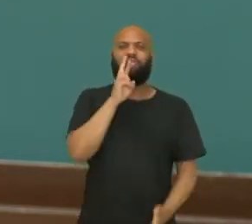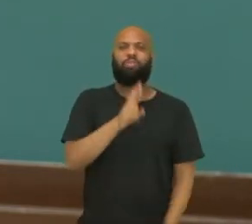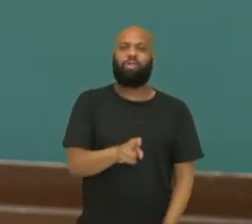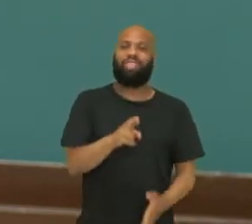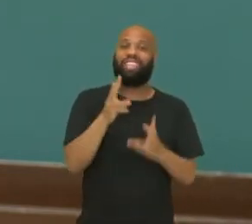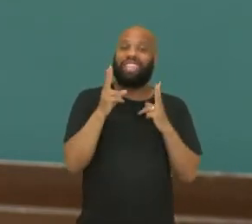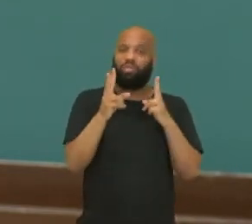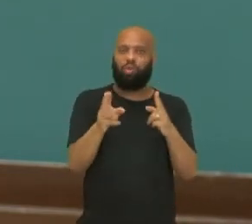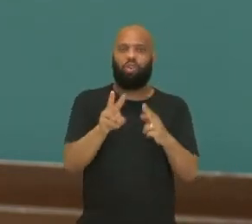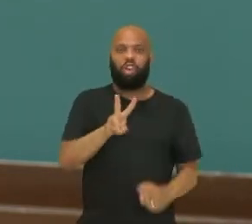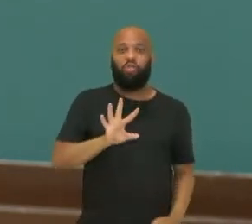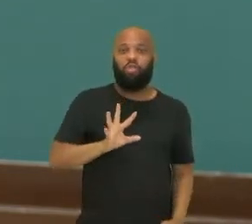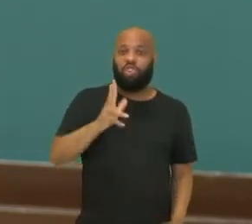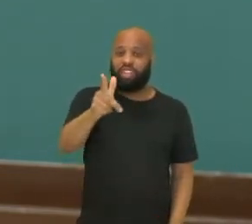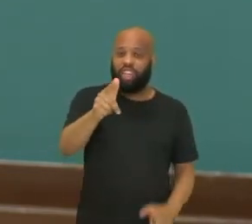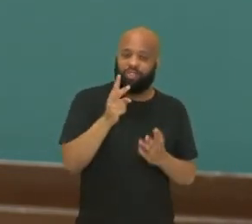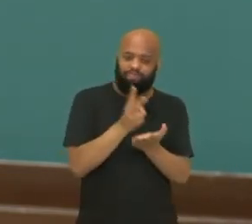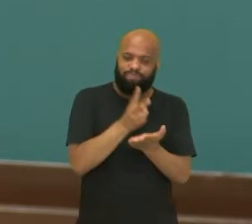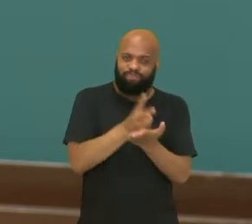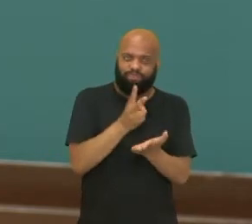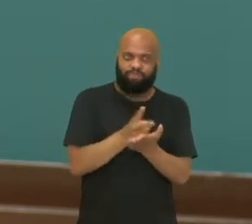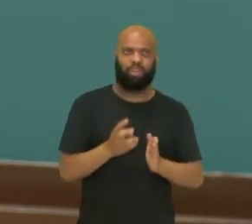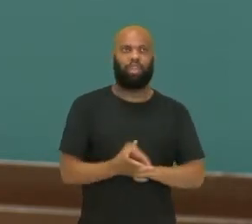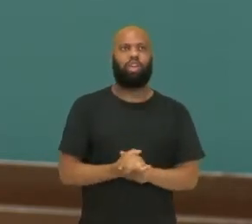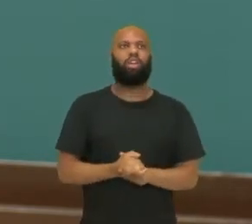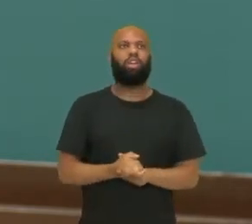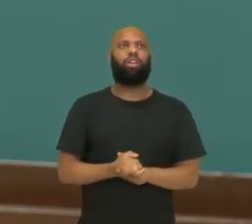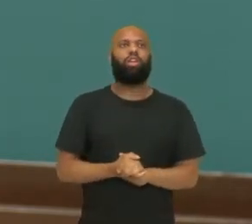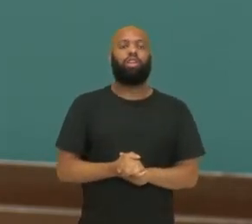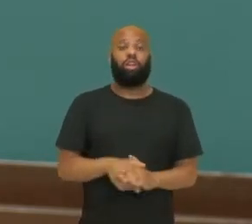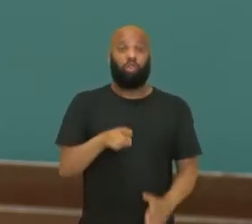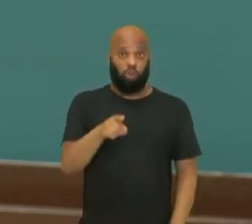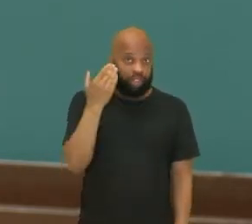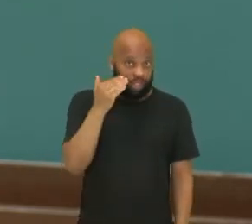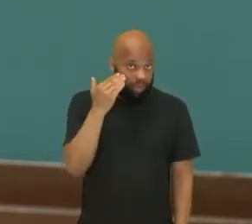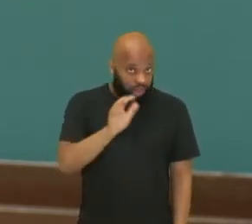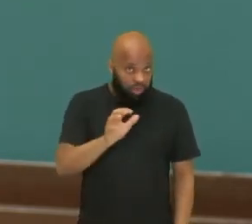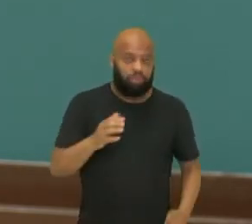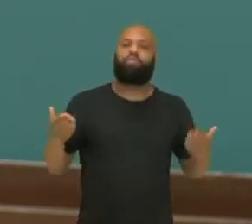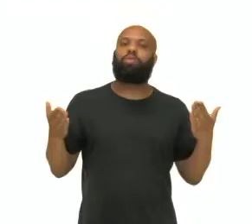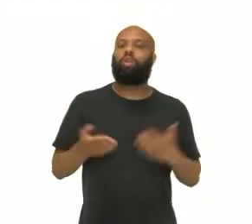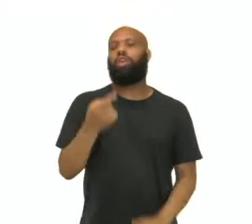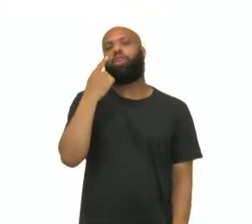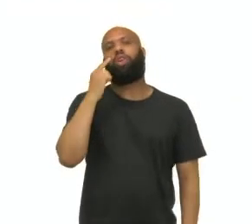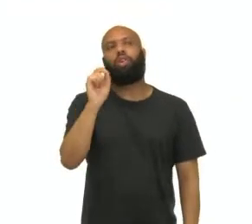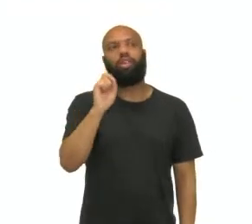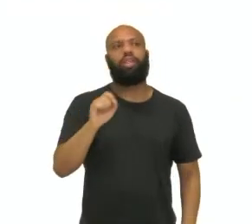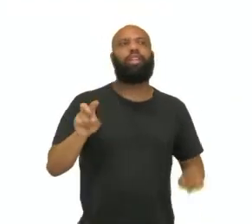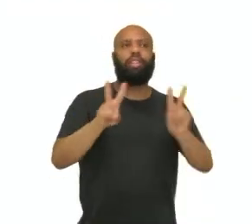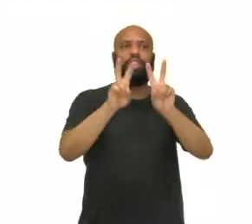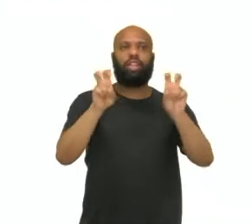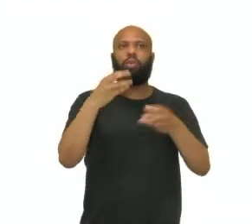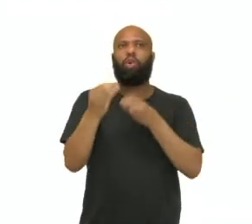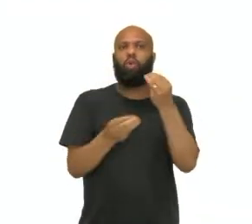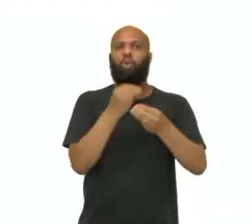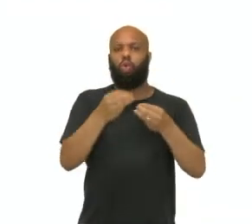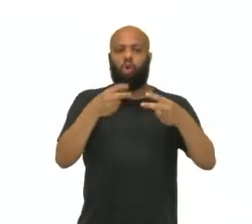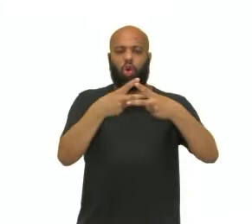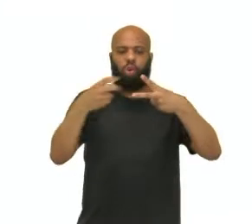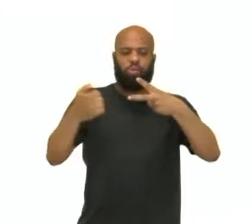velocidade. Que bacana isso, né? É claro, se você pegou essa parte, vamos falar um pouquinho da dispersão da